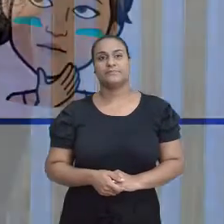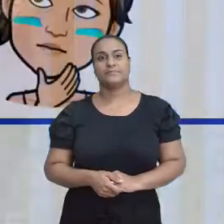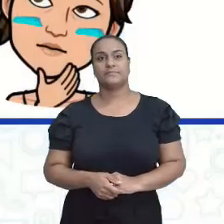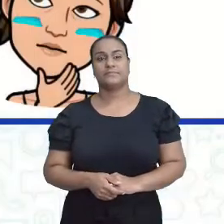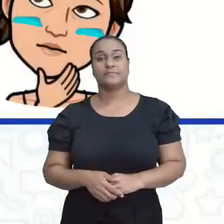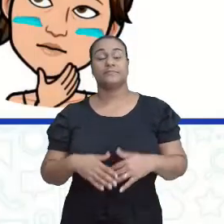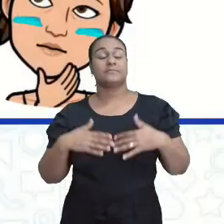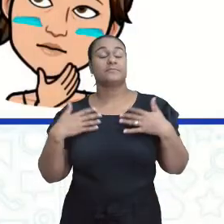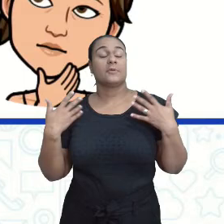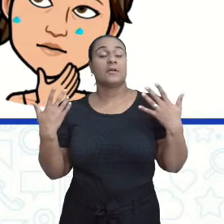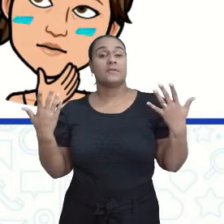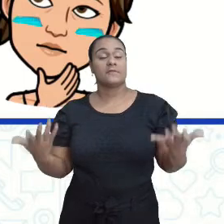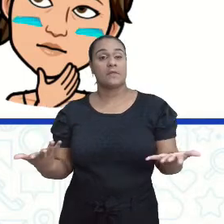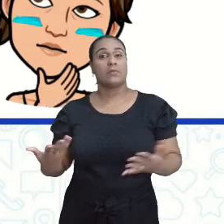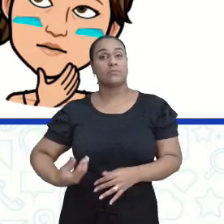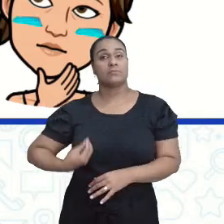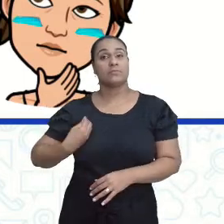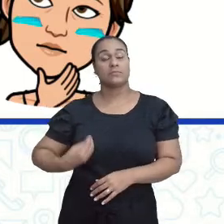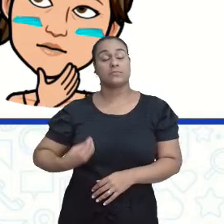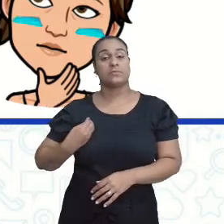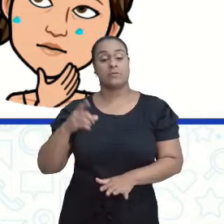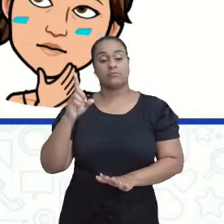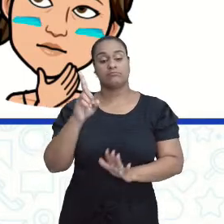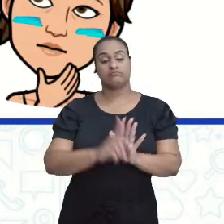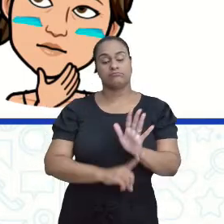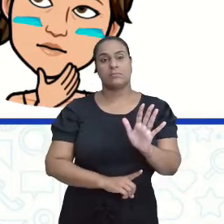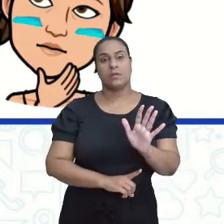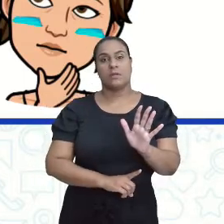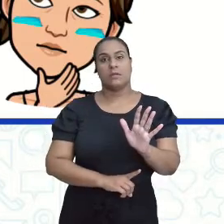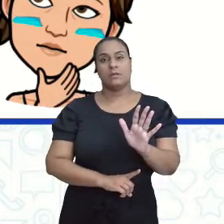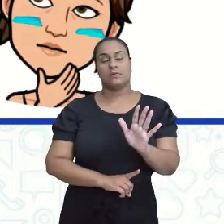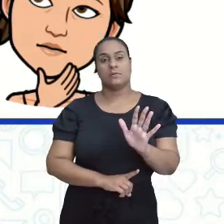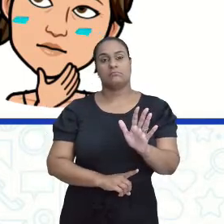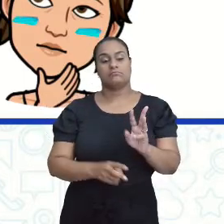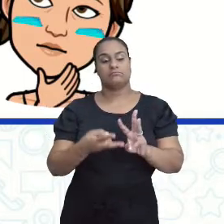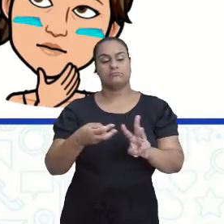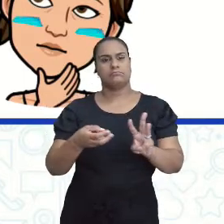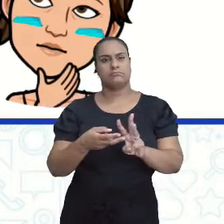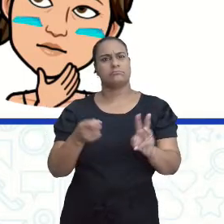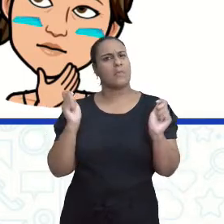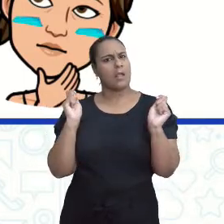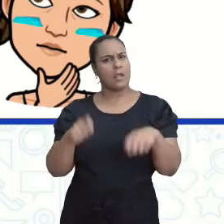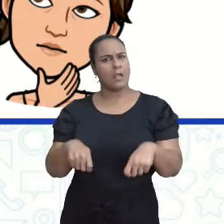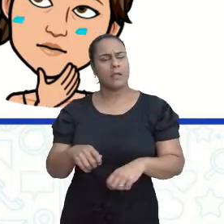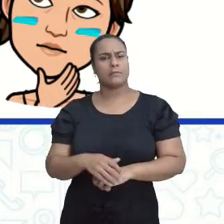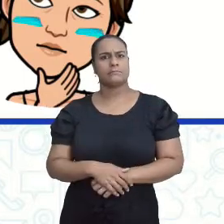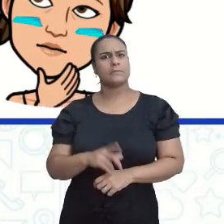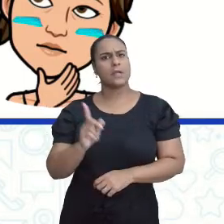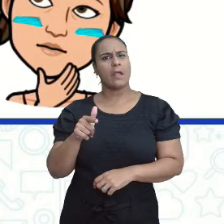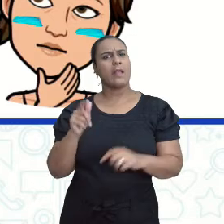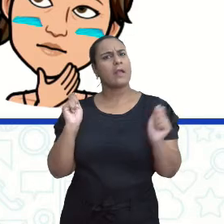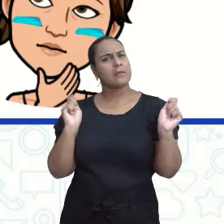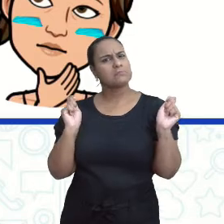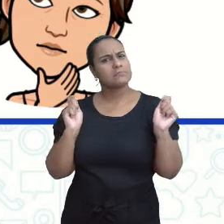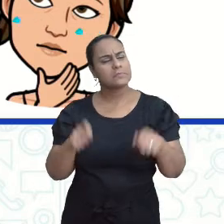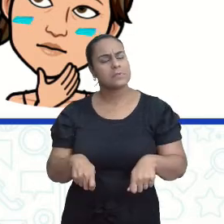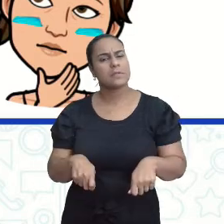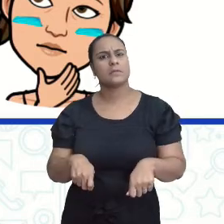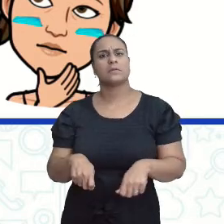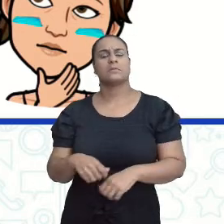Então, afinal, a existência dos direitos indígenas é o suficiente, né? Será que é suficiente a